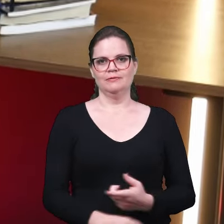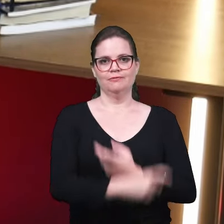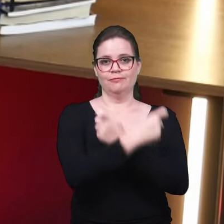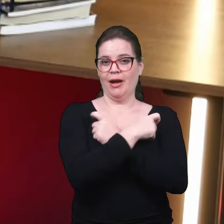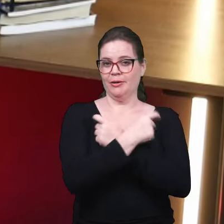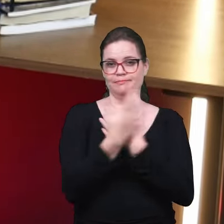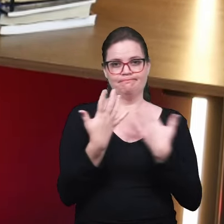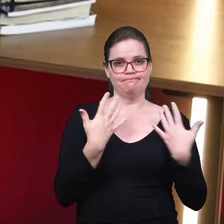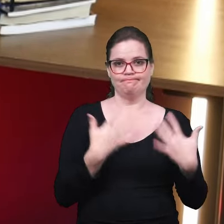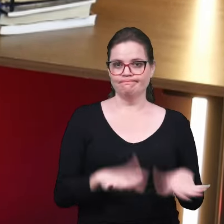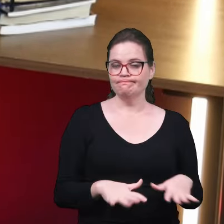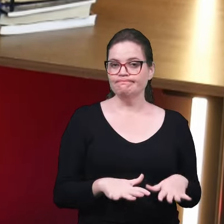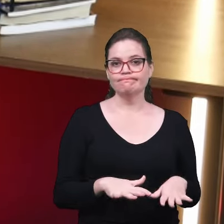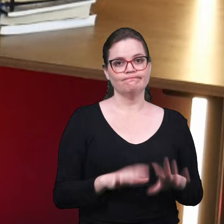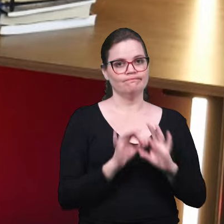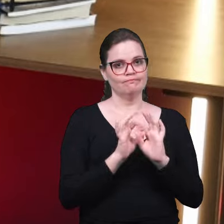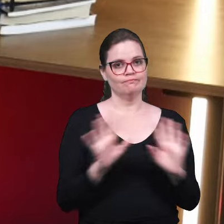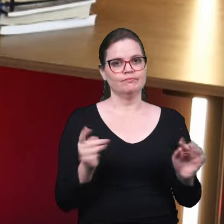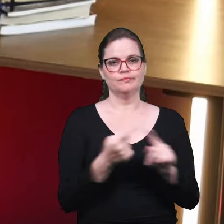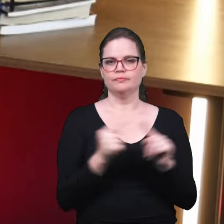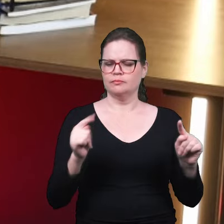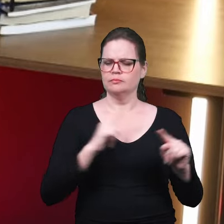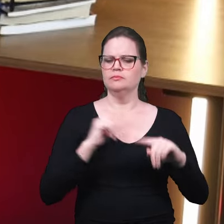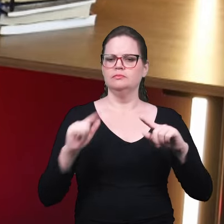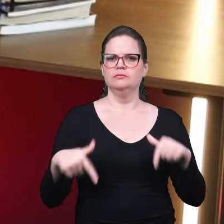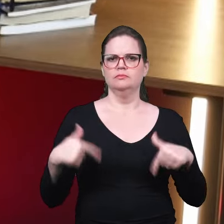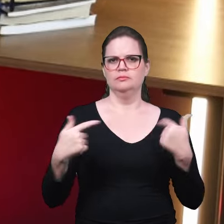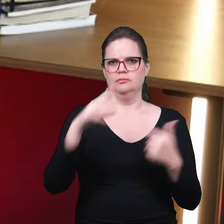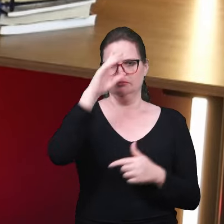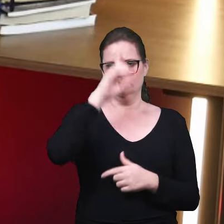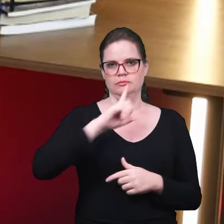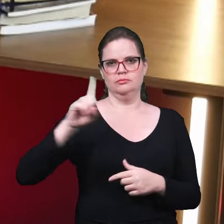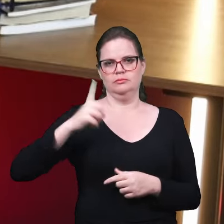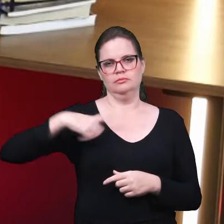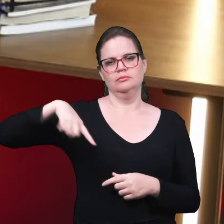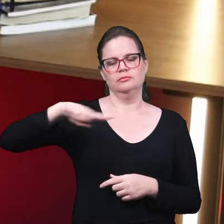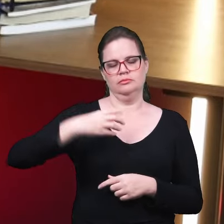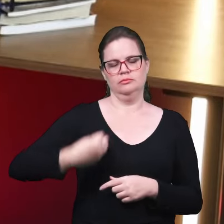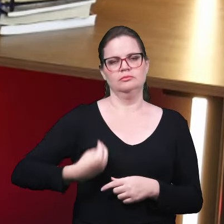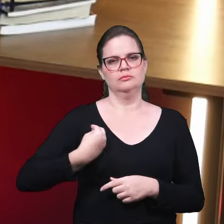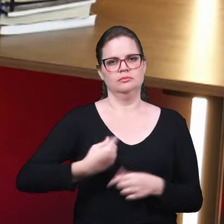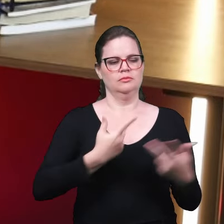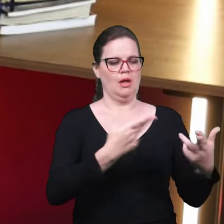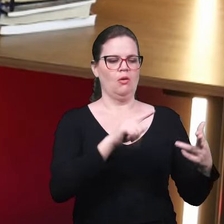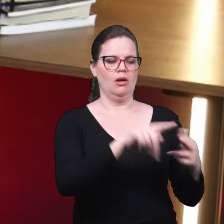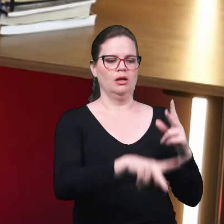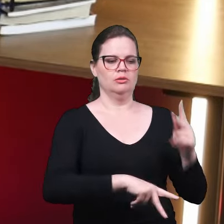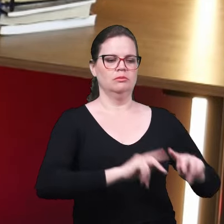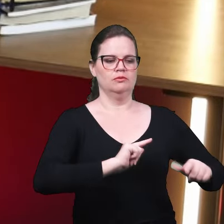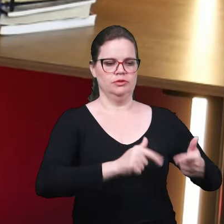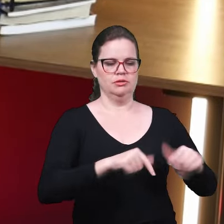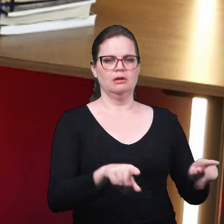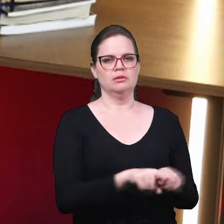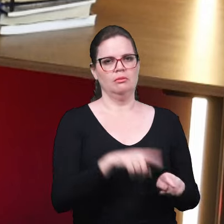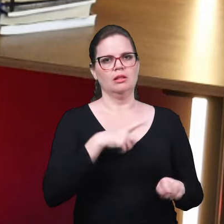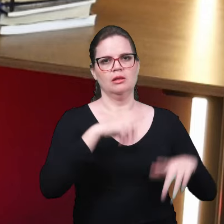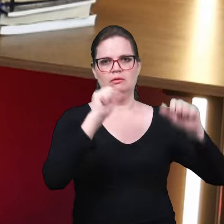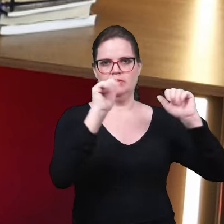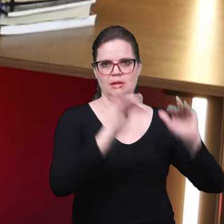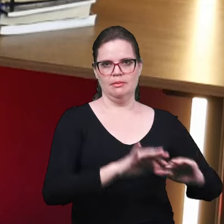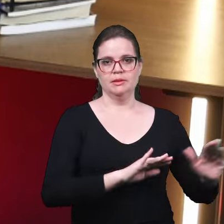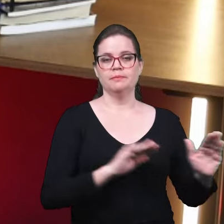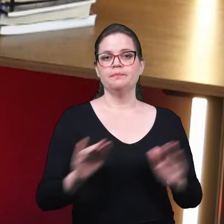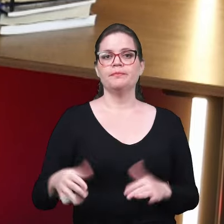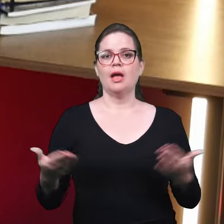isso, mas há uma operação de Deus, né? Sobre as nossas vidas, né? E nós estamos encerrando aqui, deixando